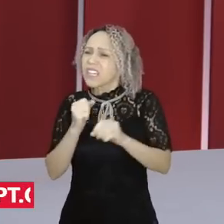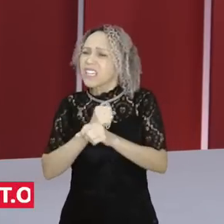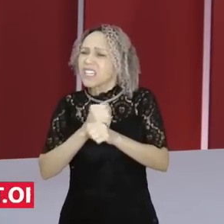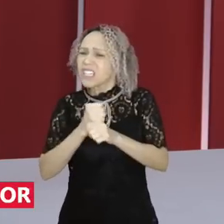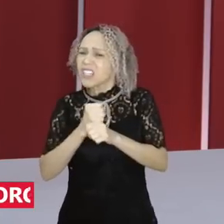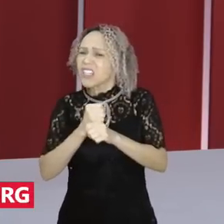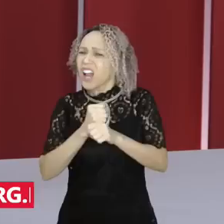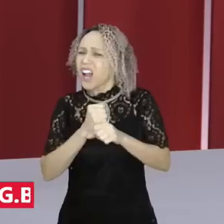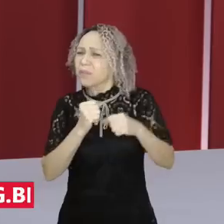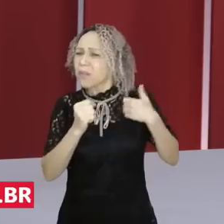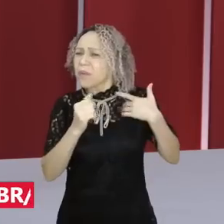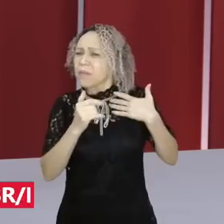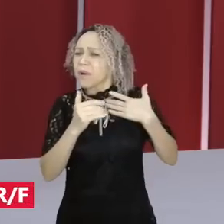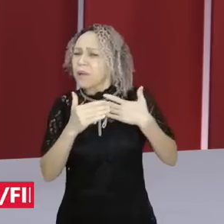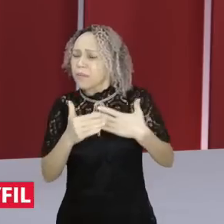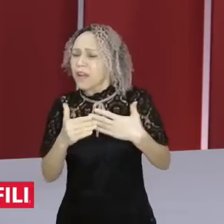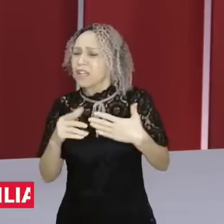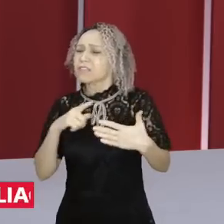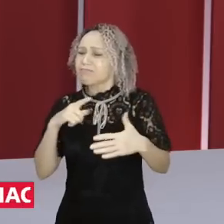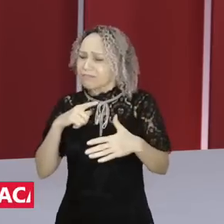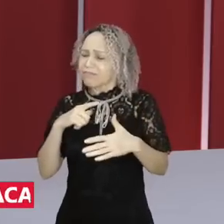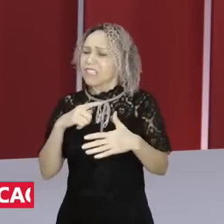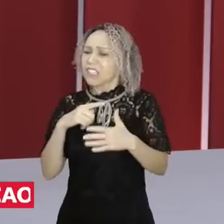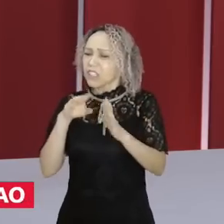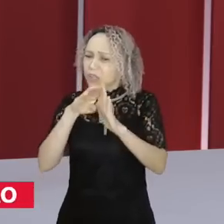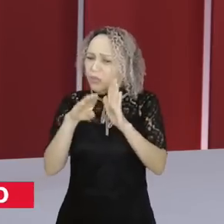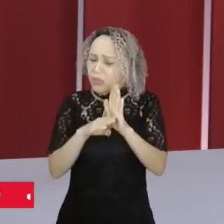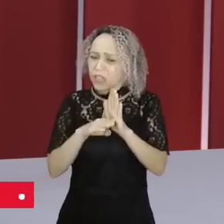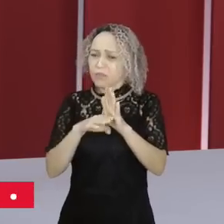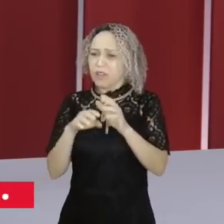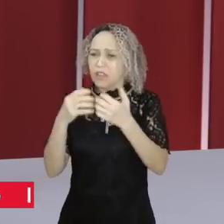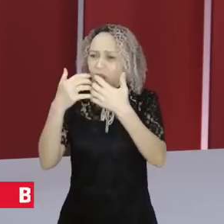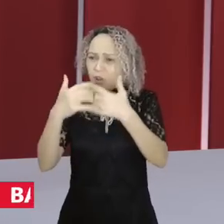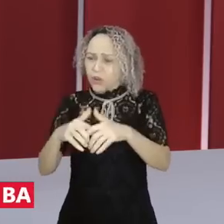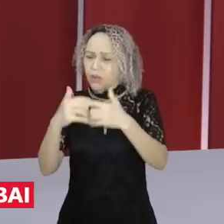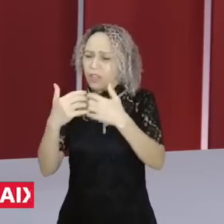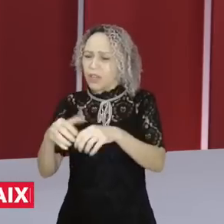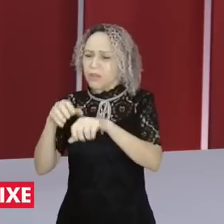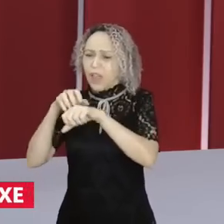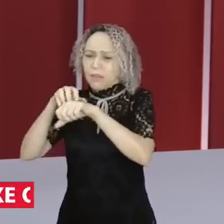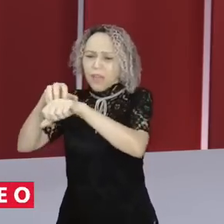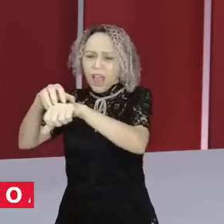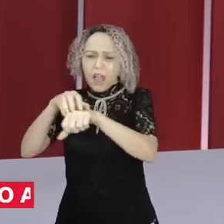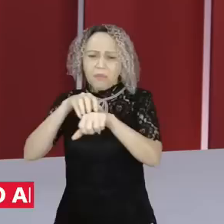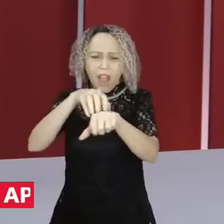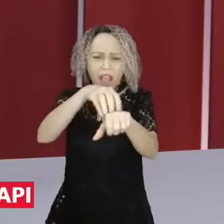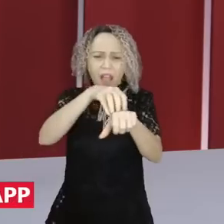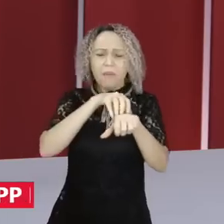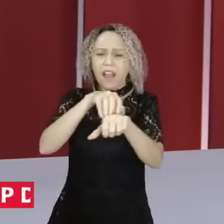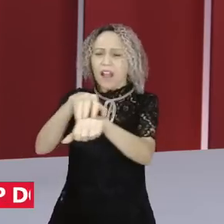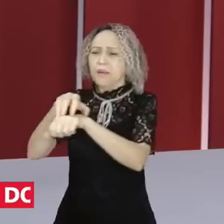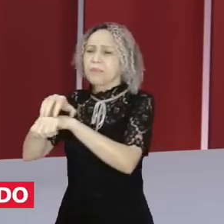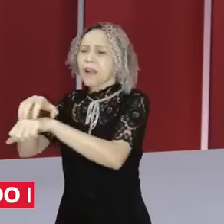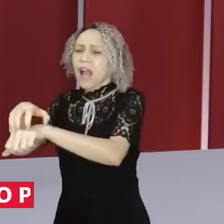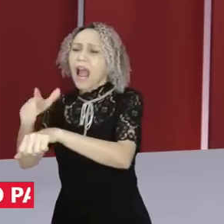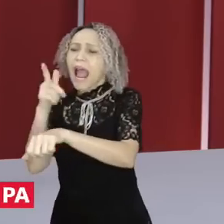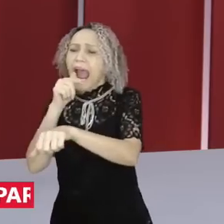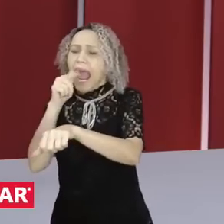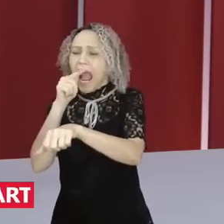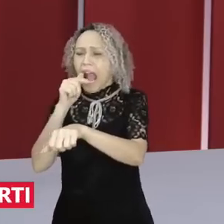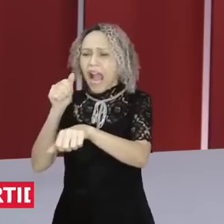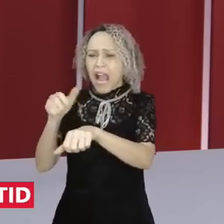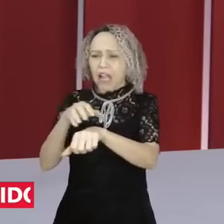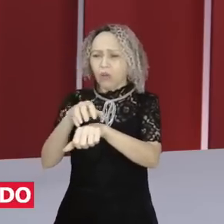diversos cortes aí num programa fundamental que é para levar água para as pessoas que não têm acesso à água. Então, assim,